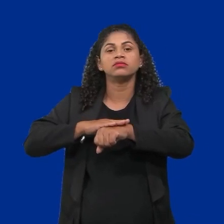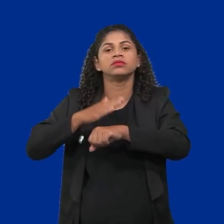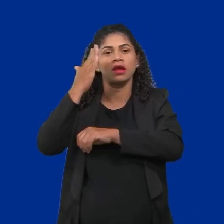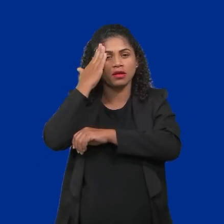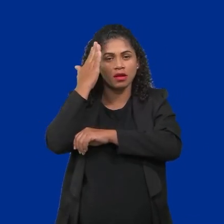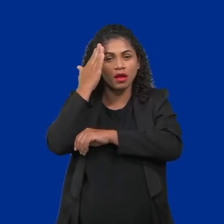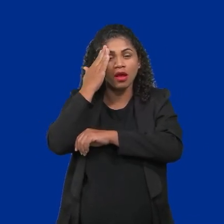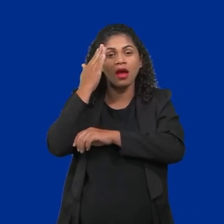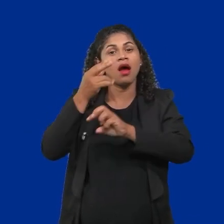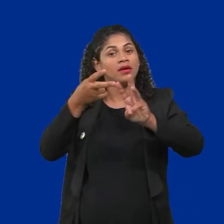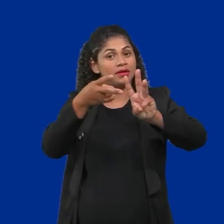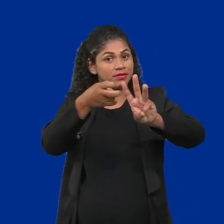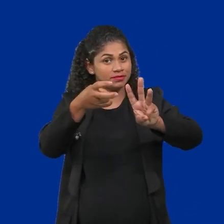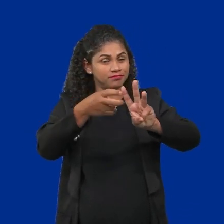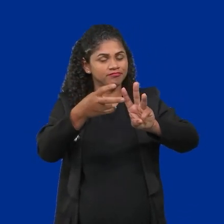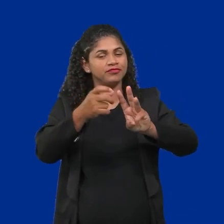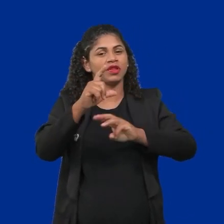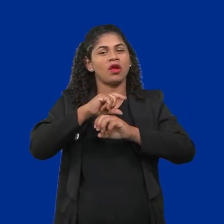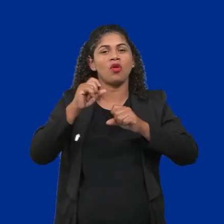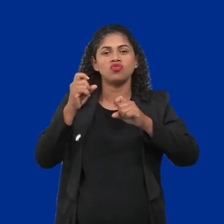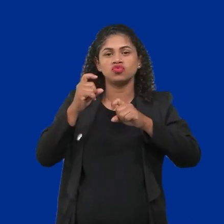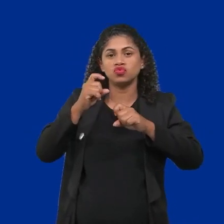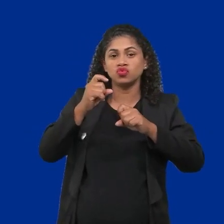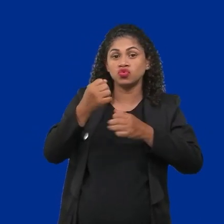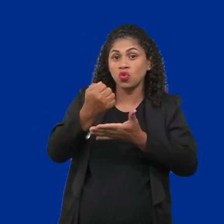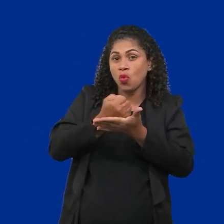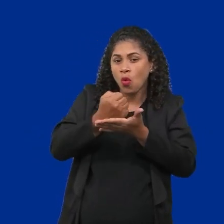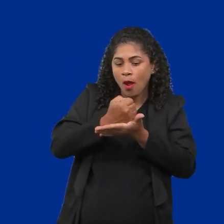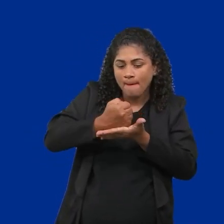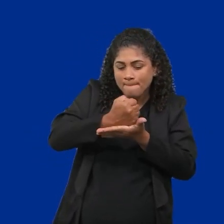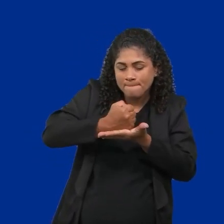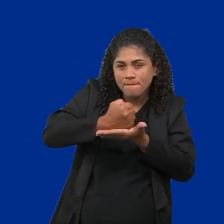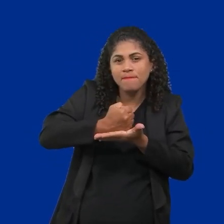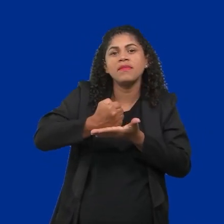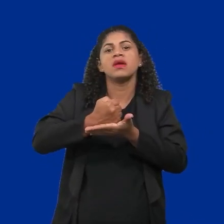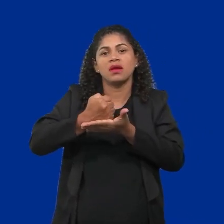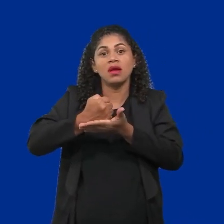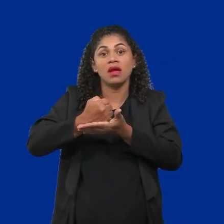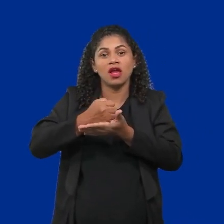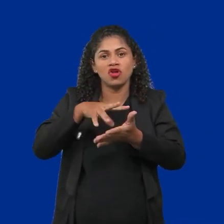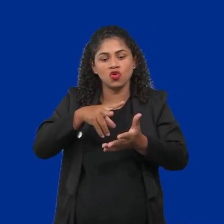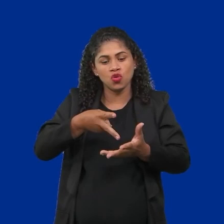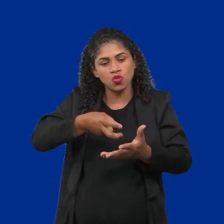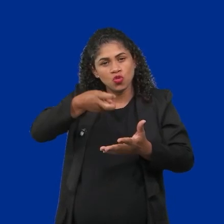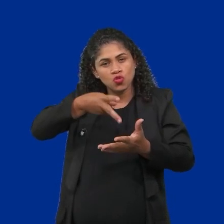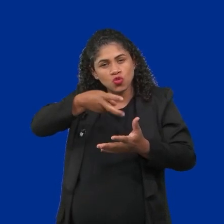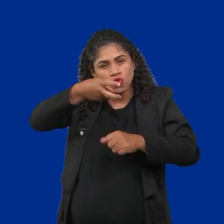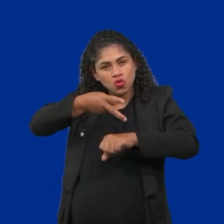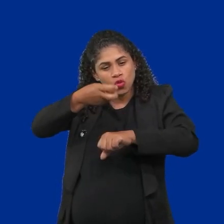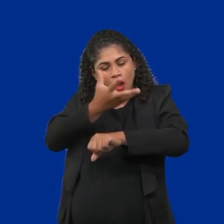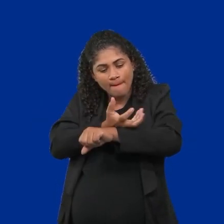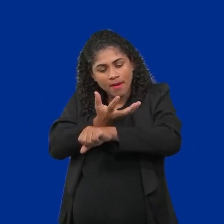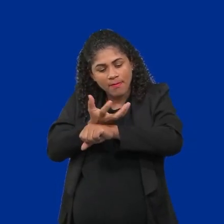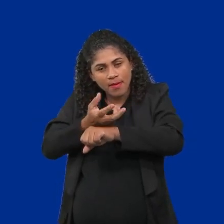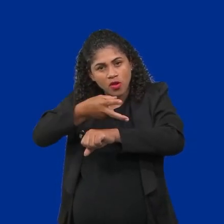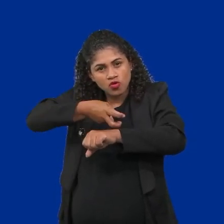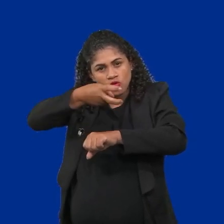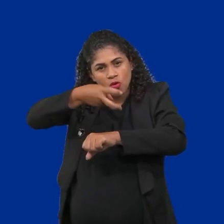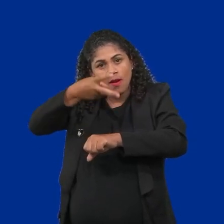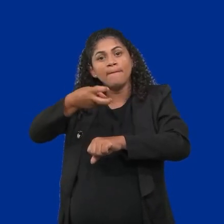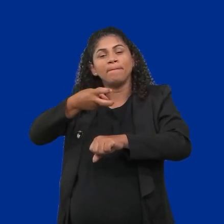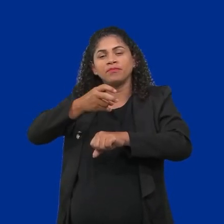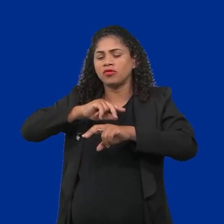têm muito essa questão dos medicamentos ali extraídos das plantas, né, para o tratamento de diversas doenças.